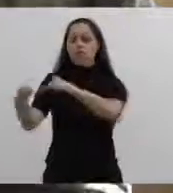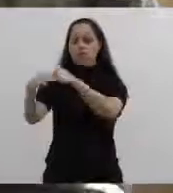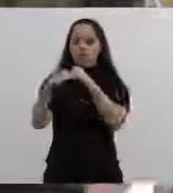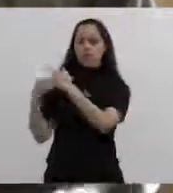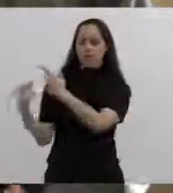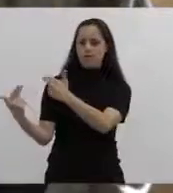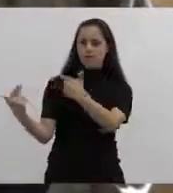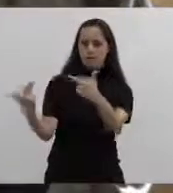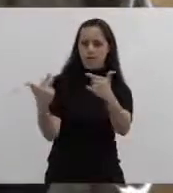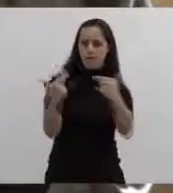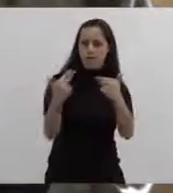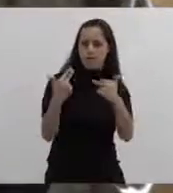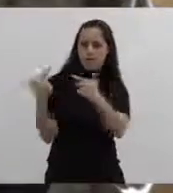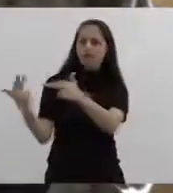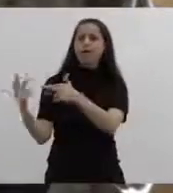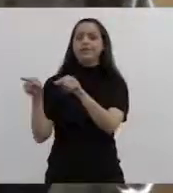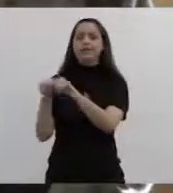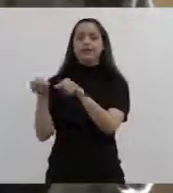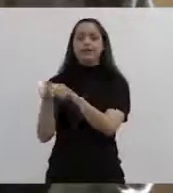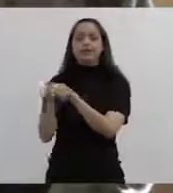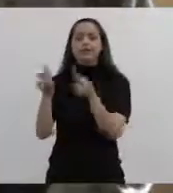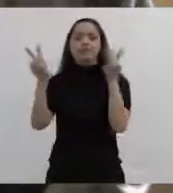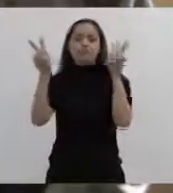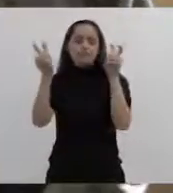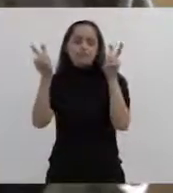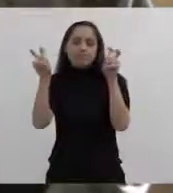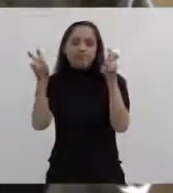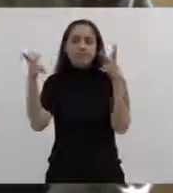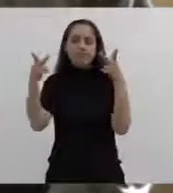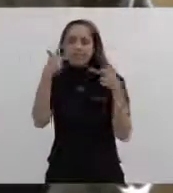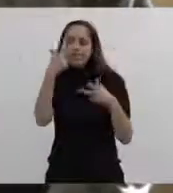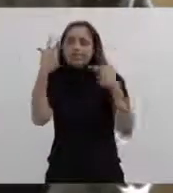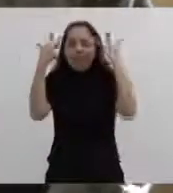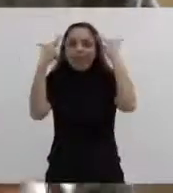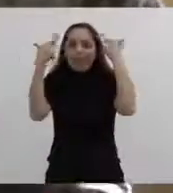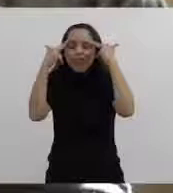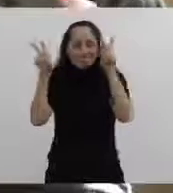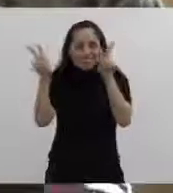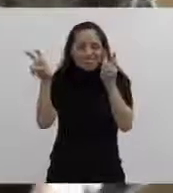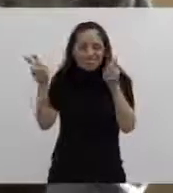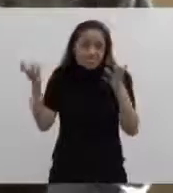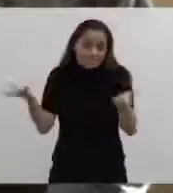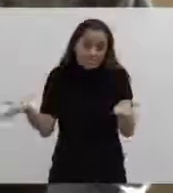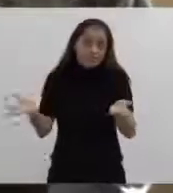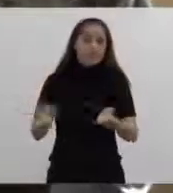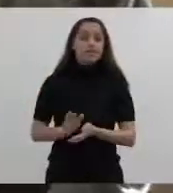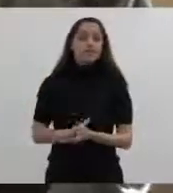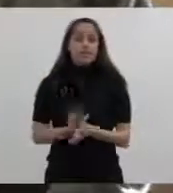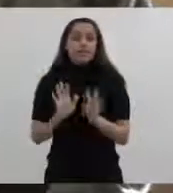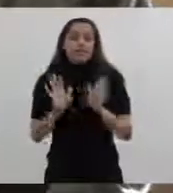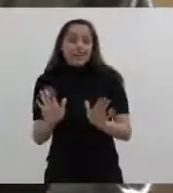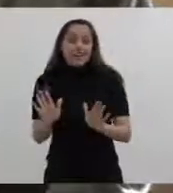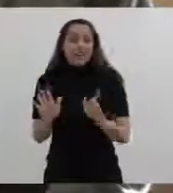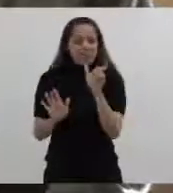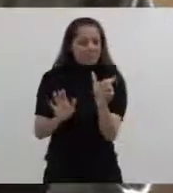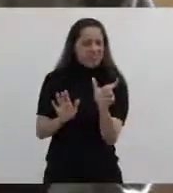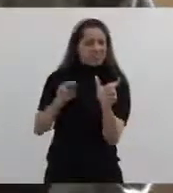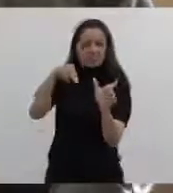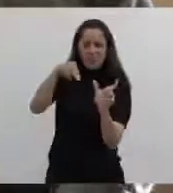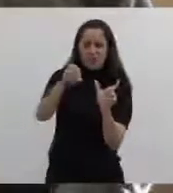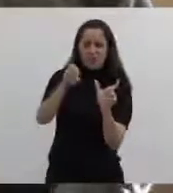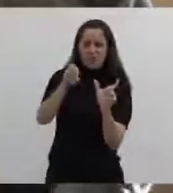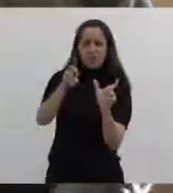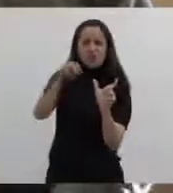certa normalidade. Se bem que essas palavras, hoje, acredito que não sejam mais usadas. Silvana. São